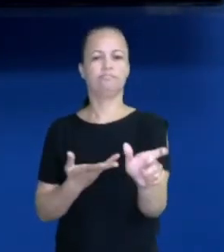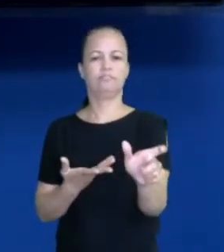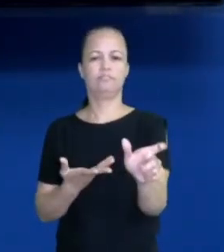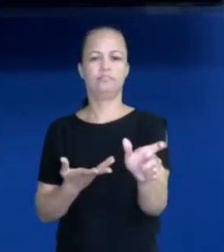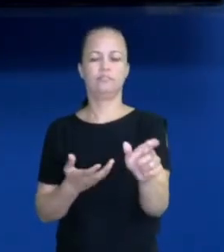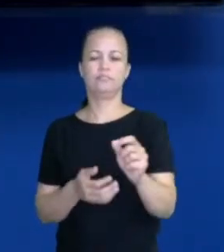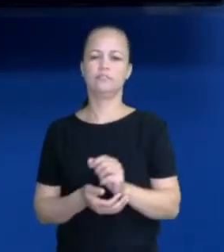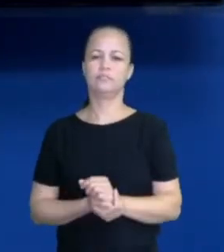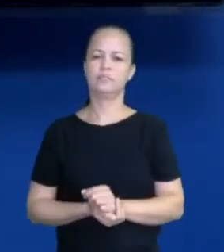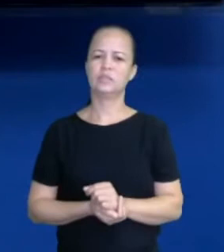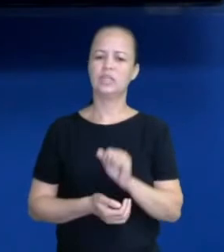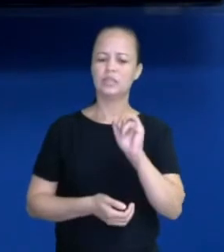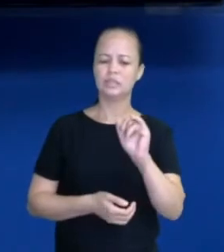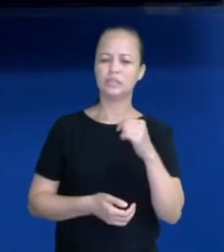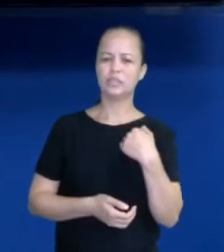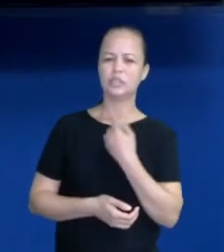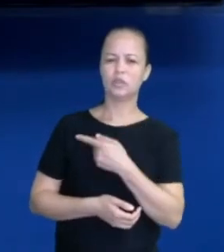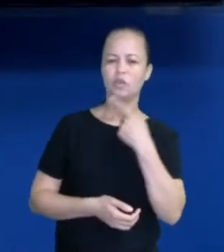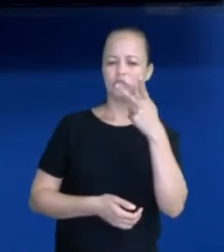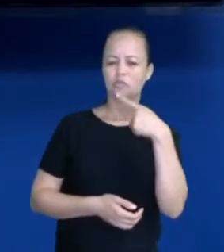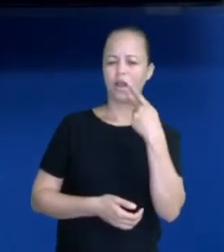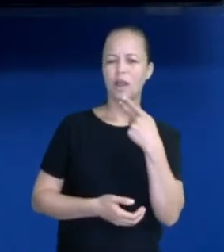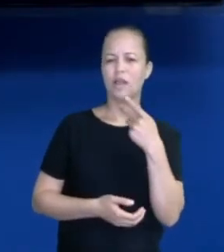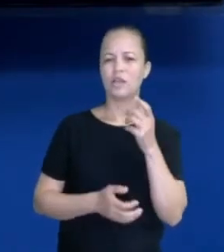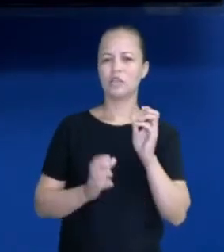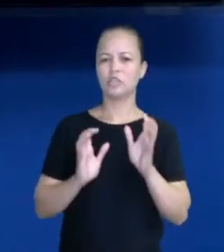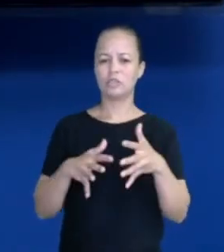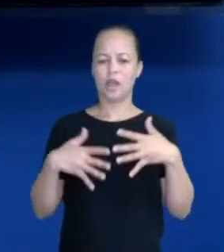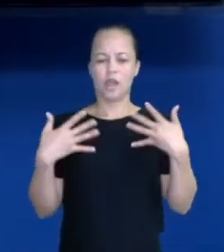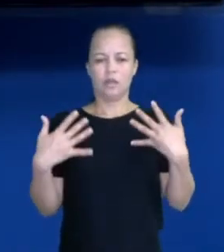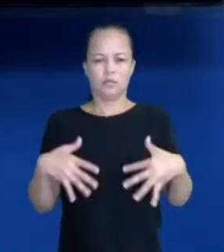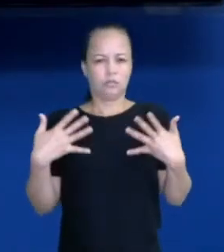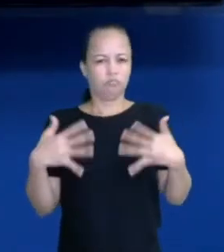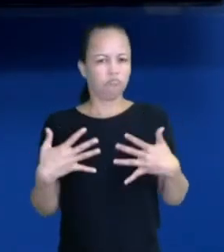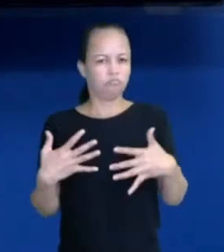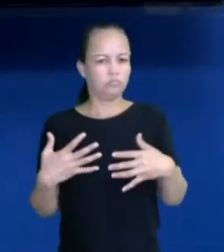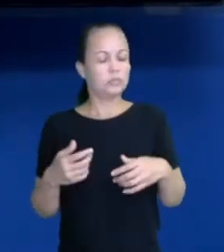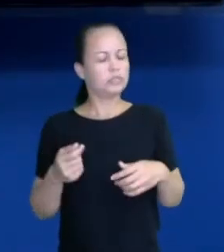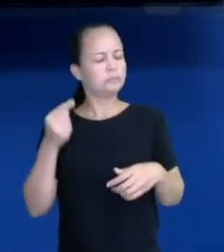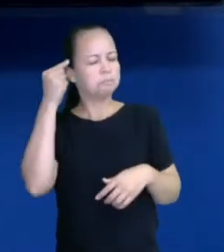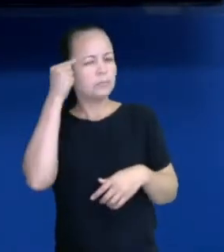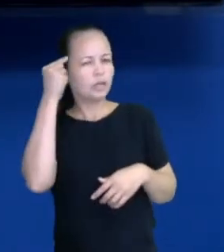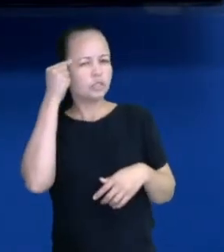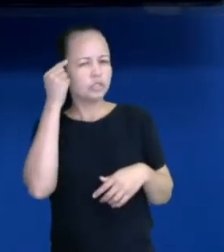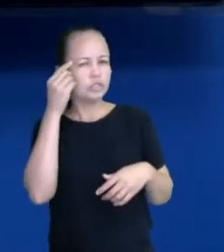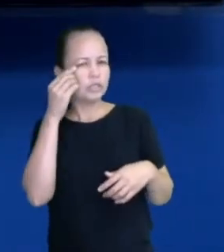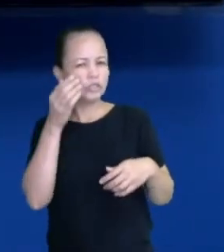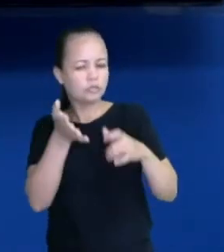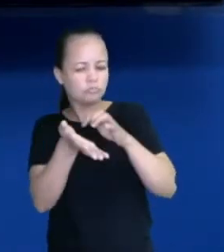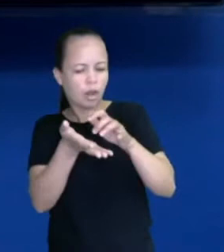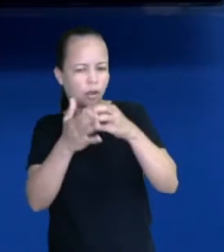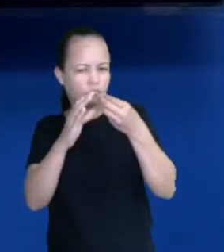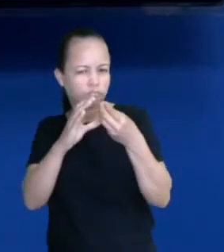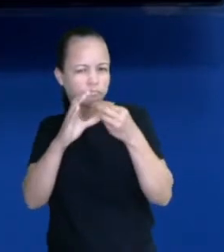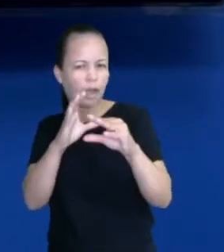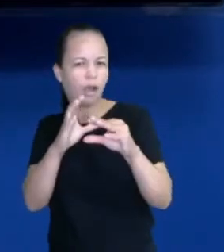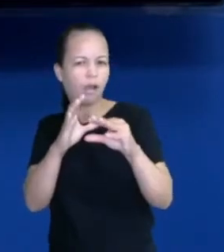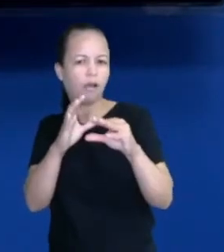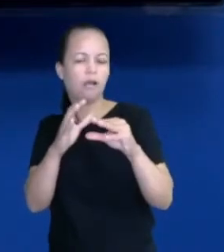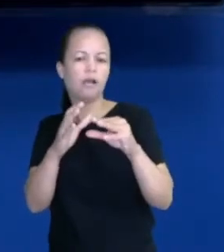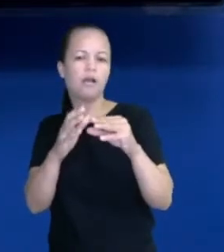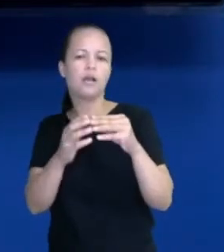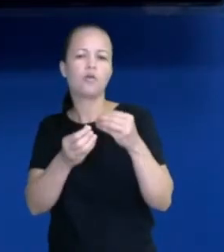falar já é monstruoso, imagina a gente postar, imagina a